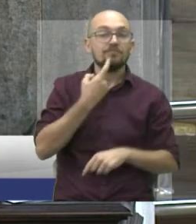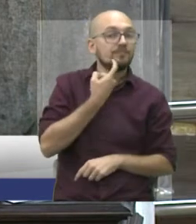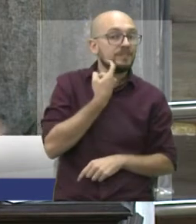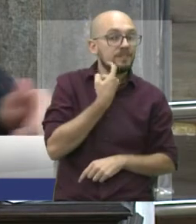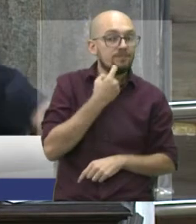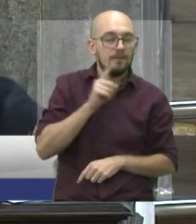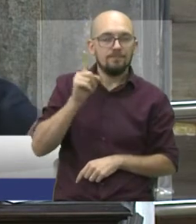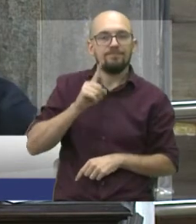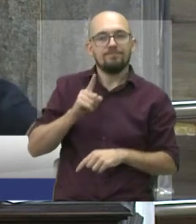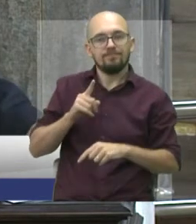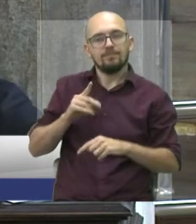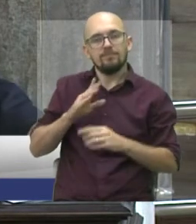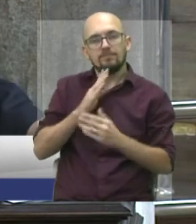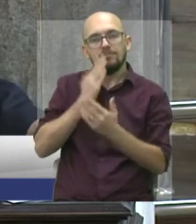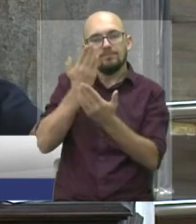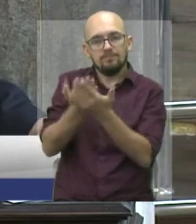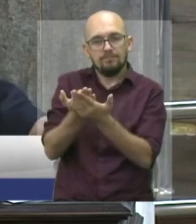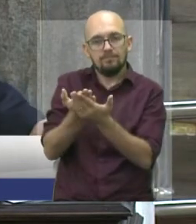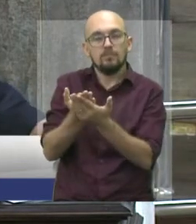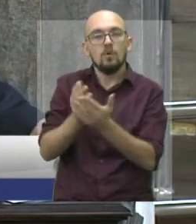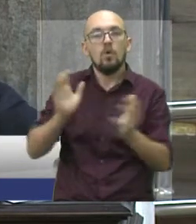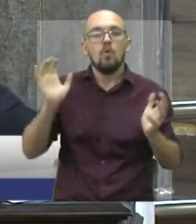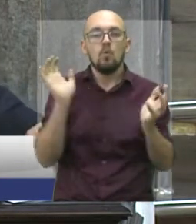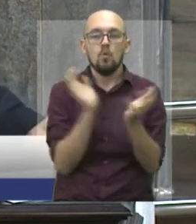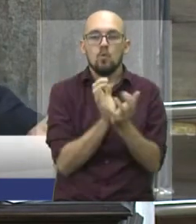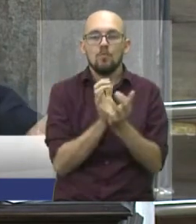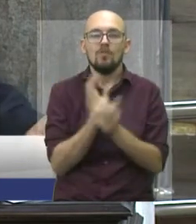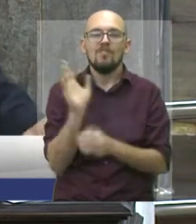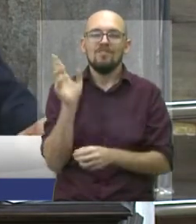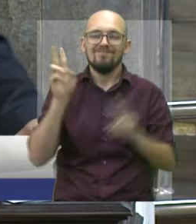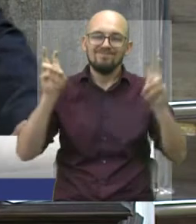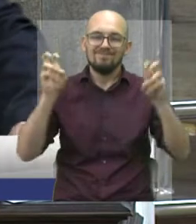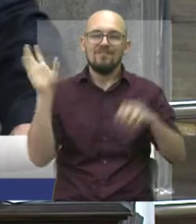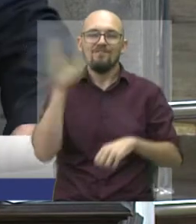protocolado pelo grupo Vem Pra Rua Jaú,